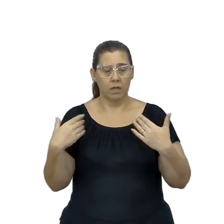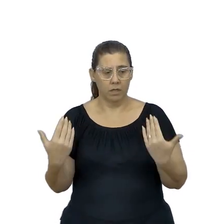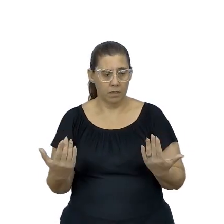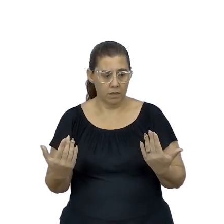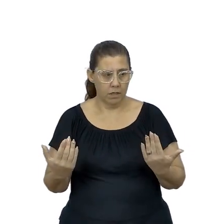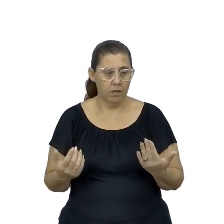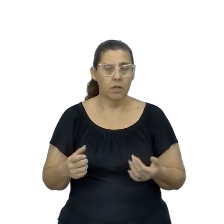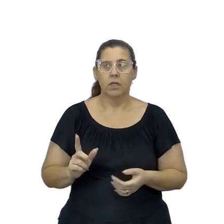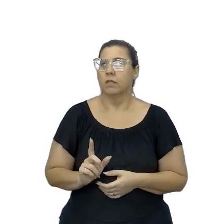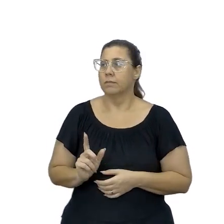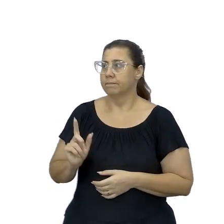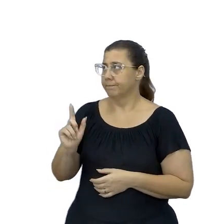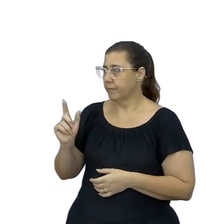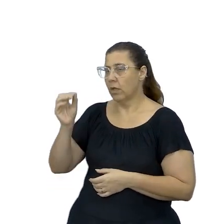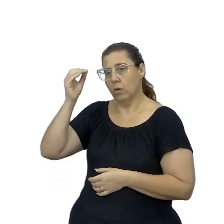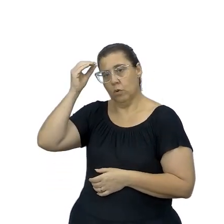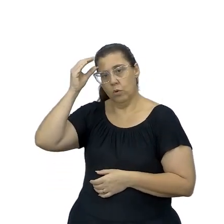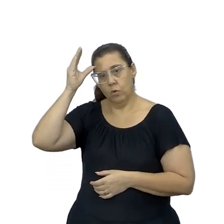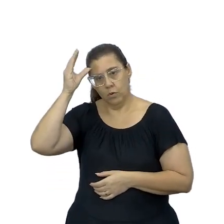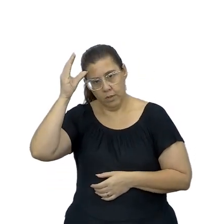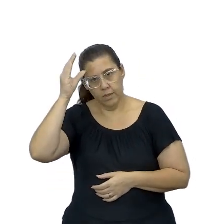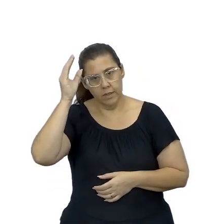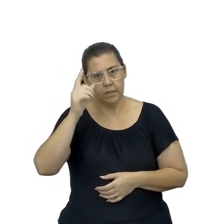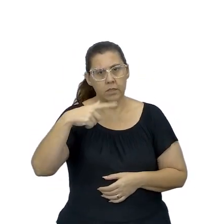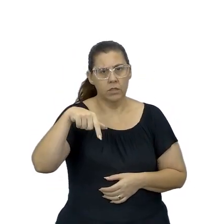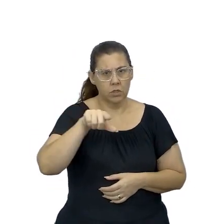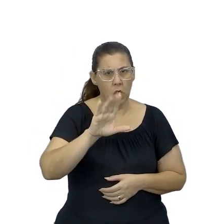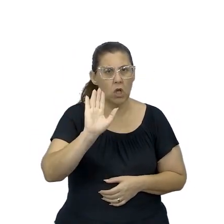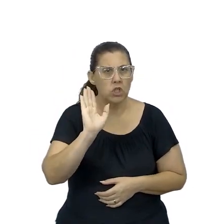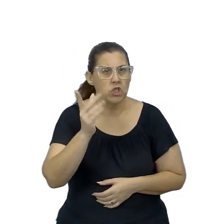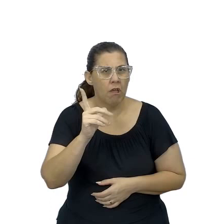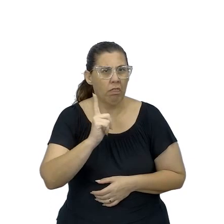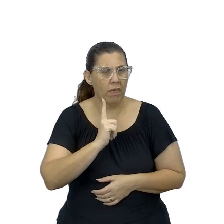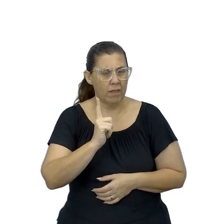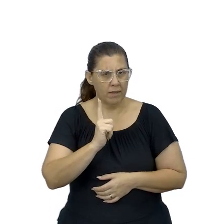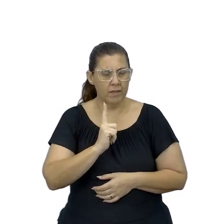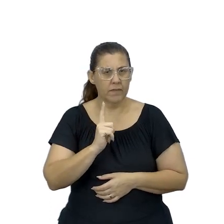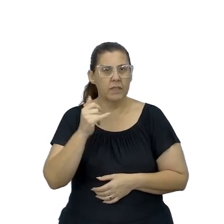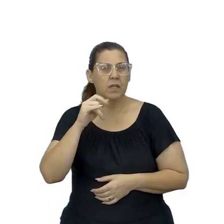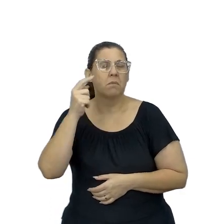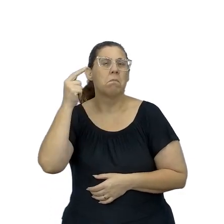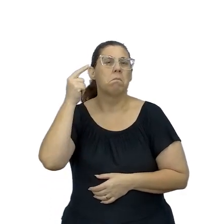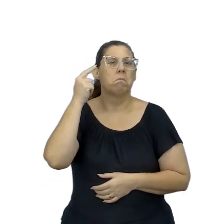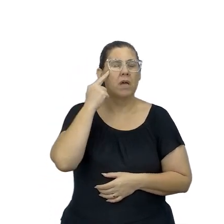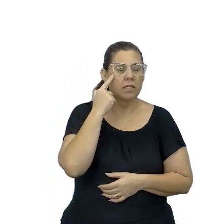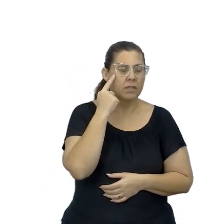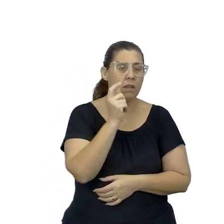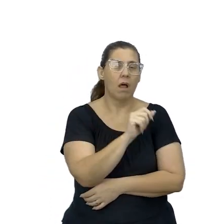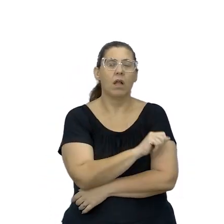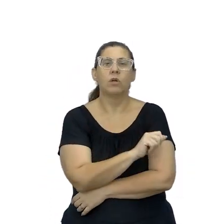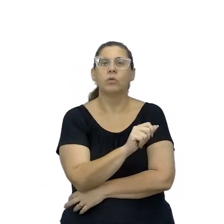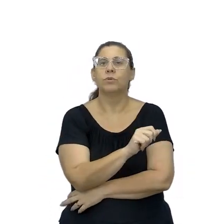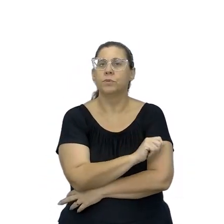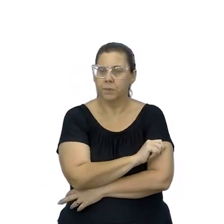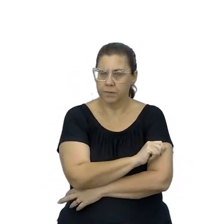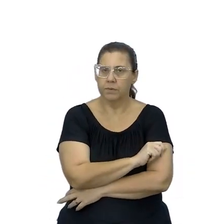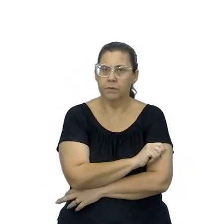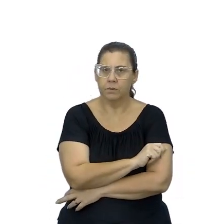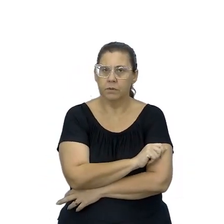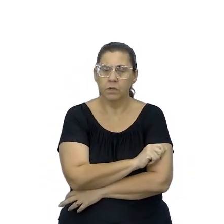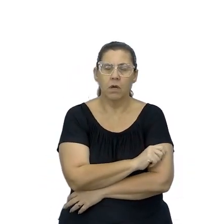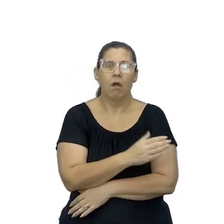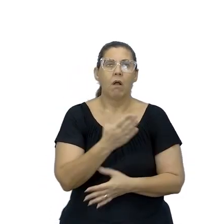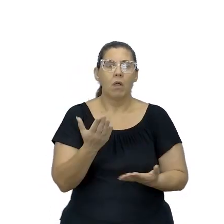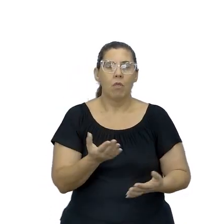né, deste conhecimento basal que a gente já possui, se a gente pensa nos nossos estudantes, estudantes que estão aí nos